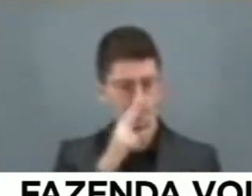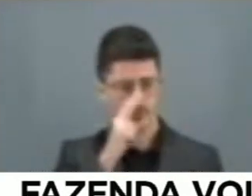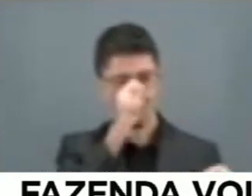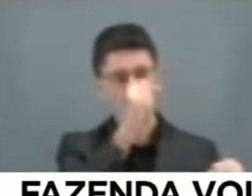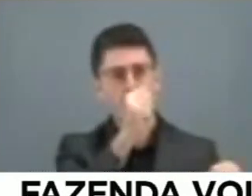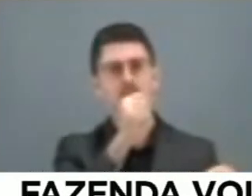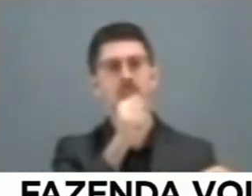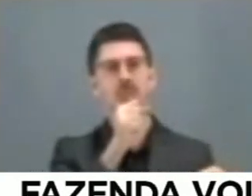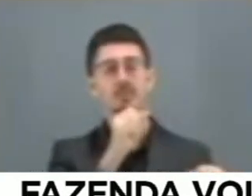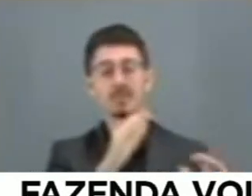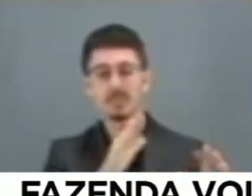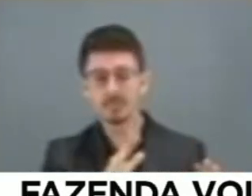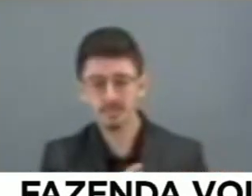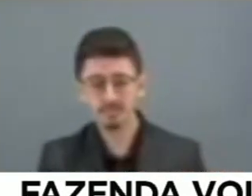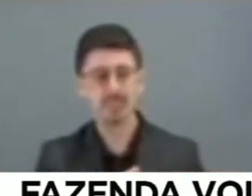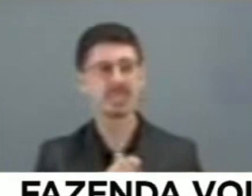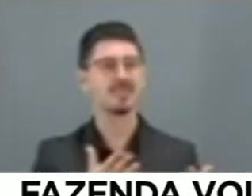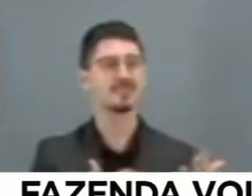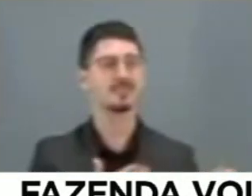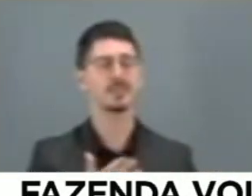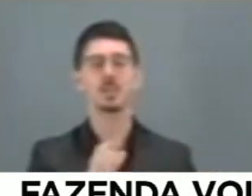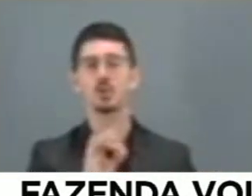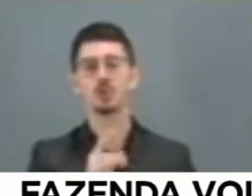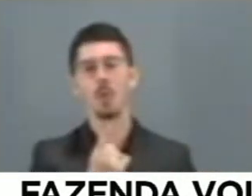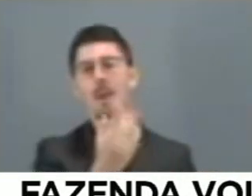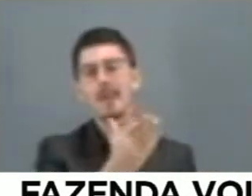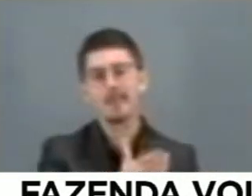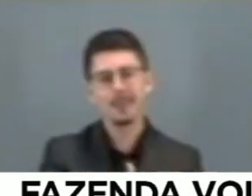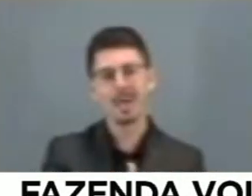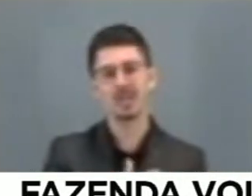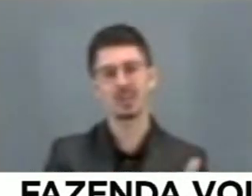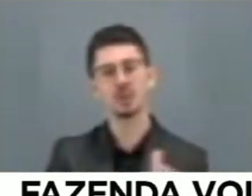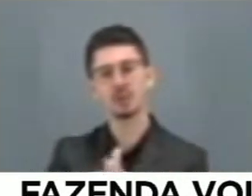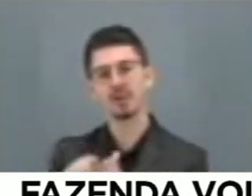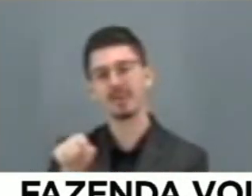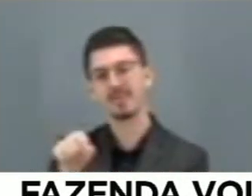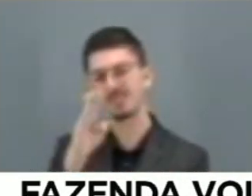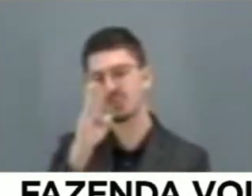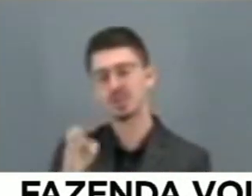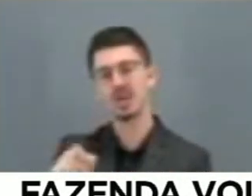cesta básica, mas apenas uma pequena parte acaba chegando nas pessoas de renda mais baixa.